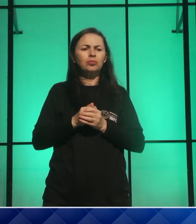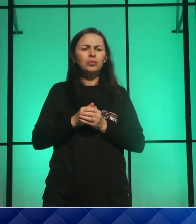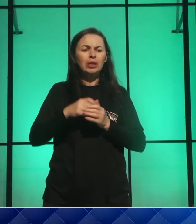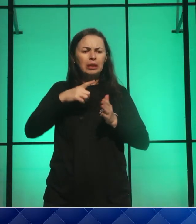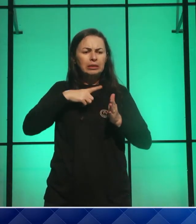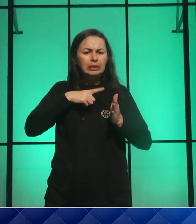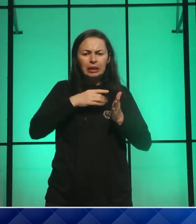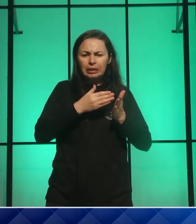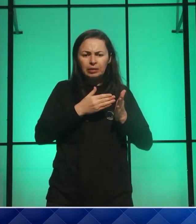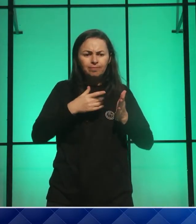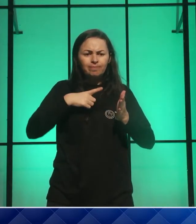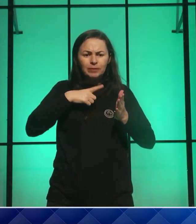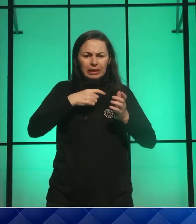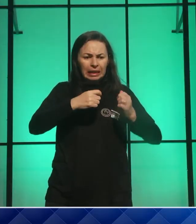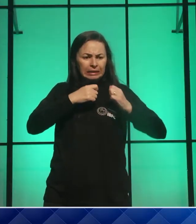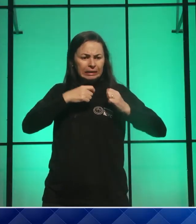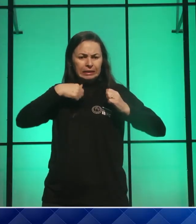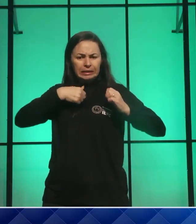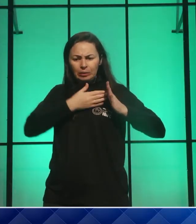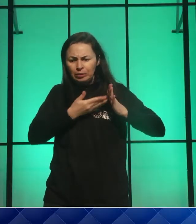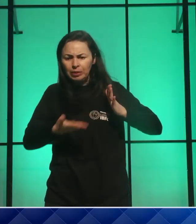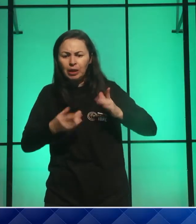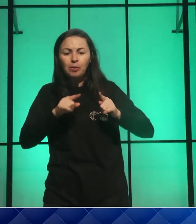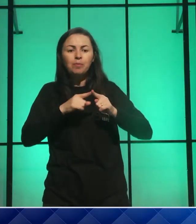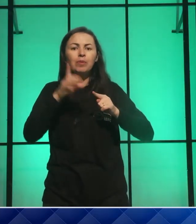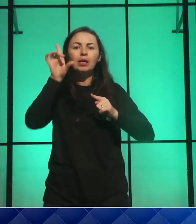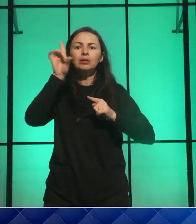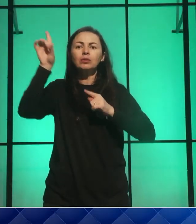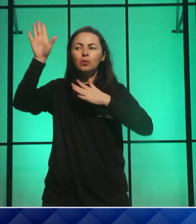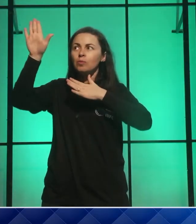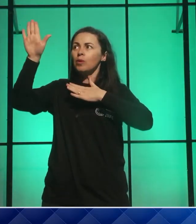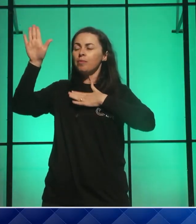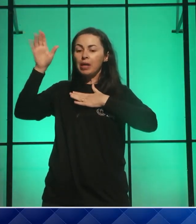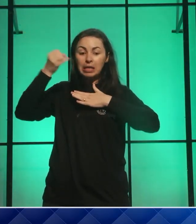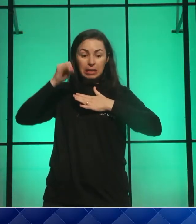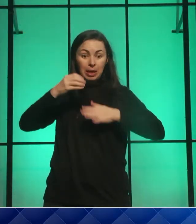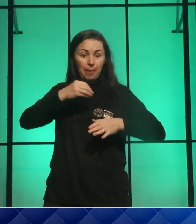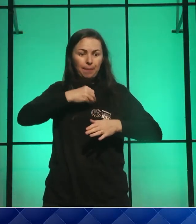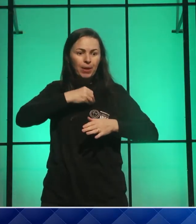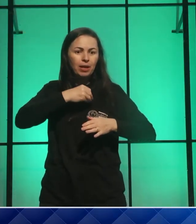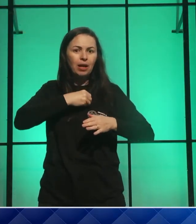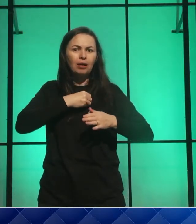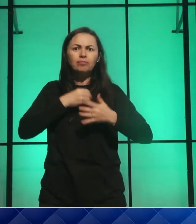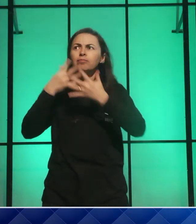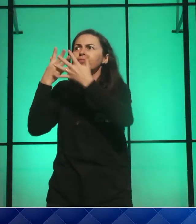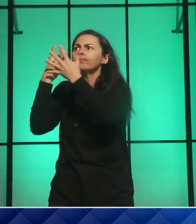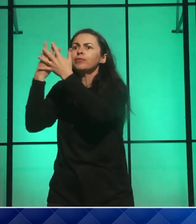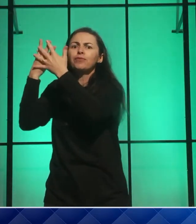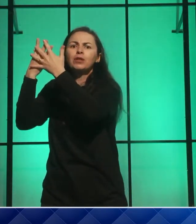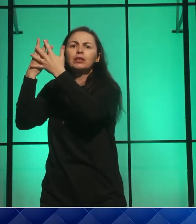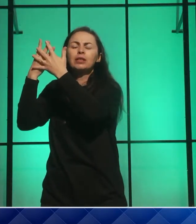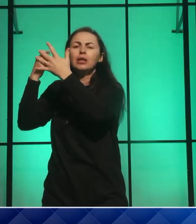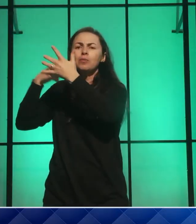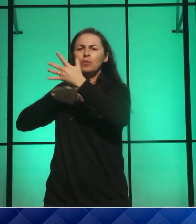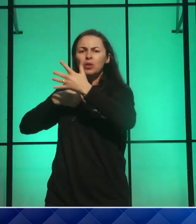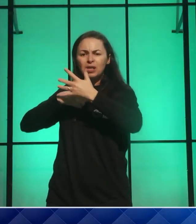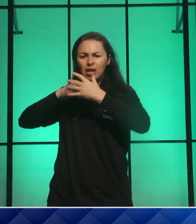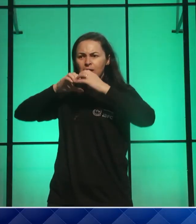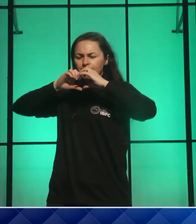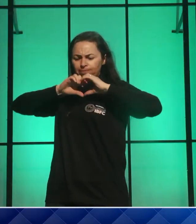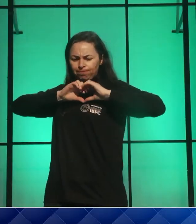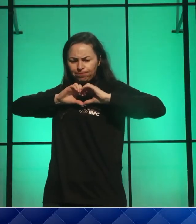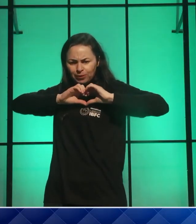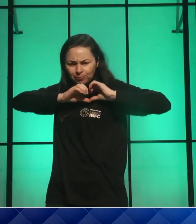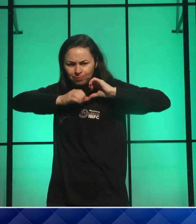caia diante da tentação, Ele diz, eu prometo que se você pecar, mas você confessar, você se quebrantar,